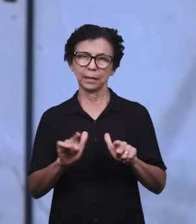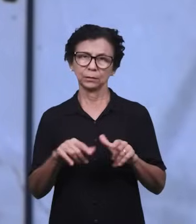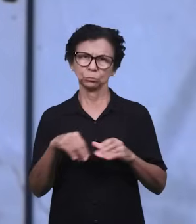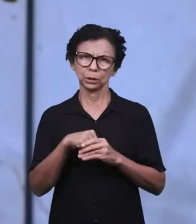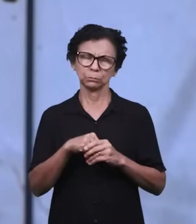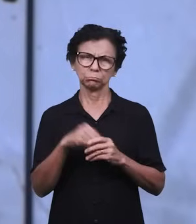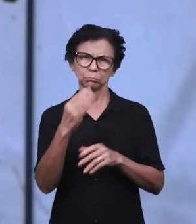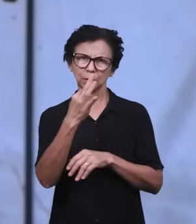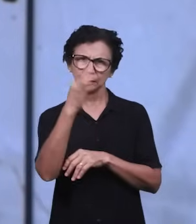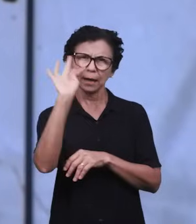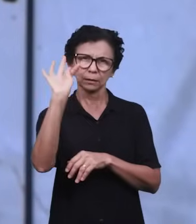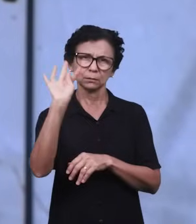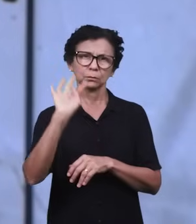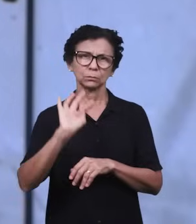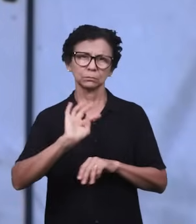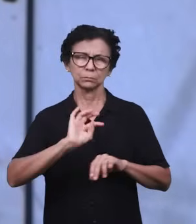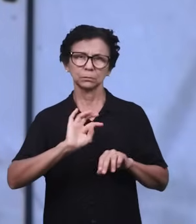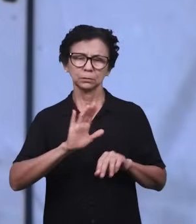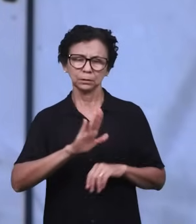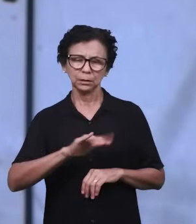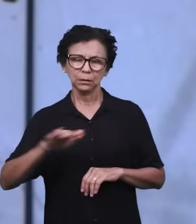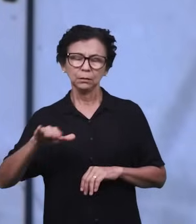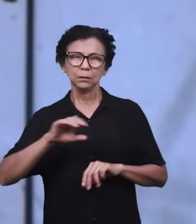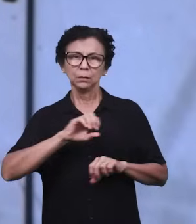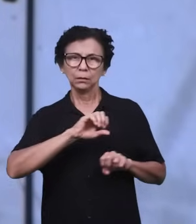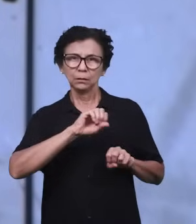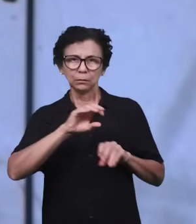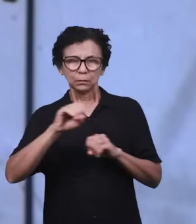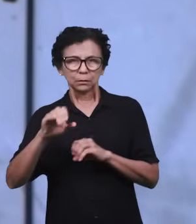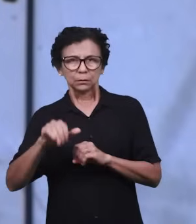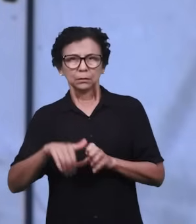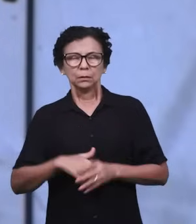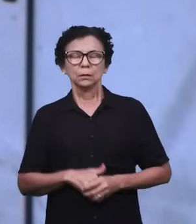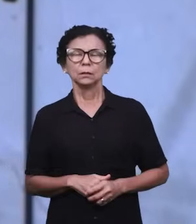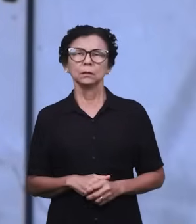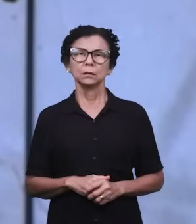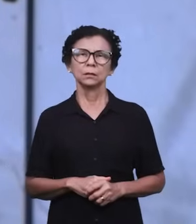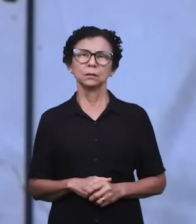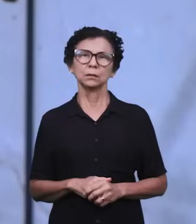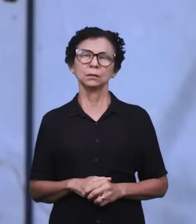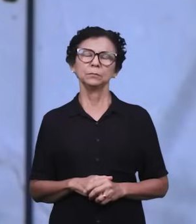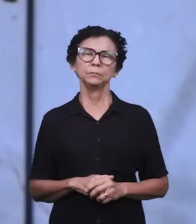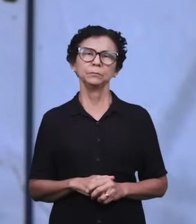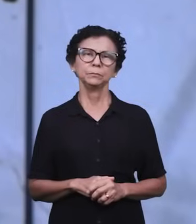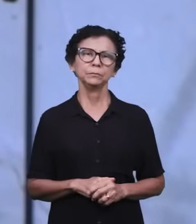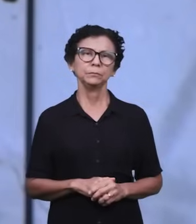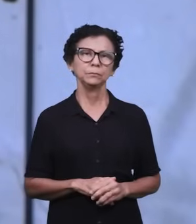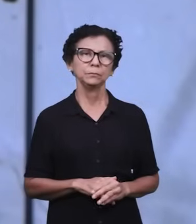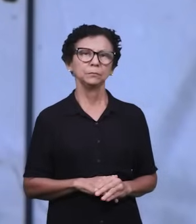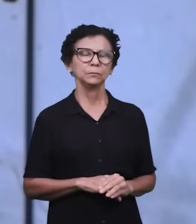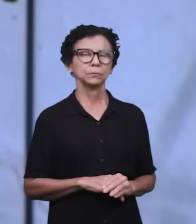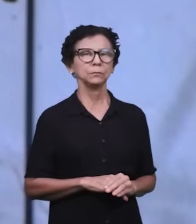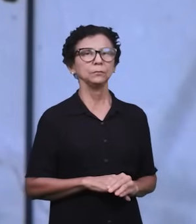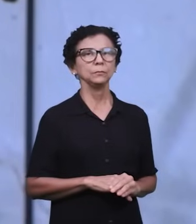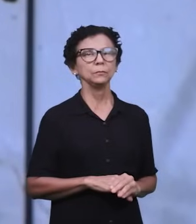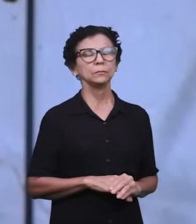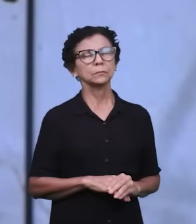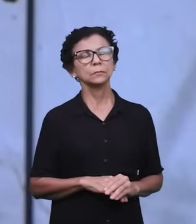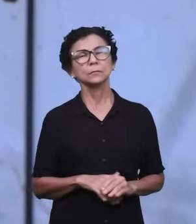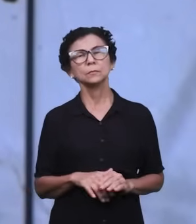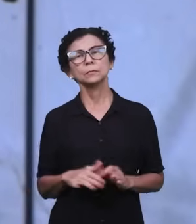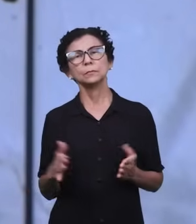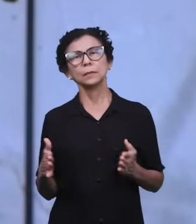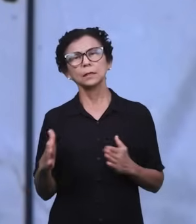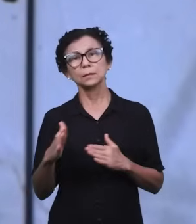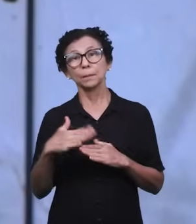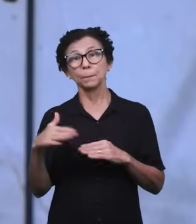trabalho técnico de crianças, de ensino de crianças, que é desenvolvido em escolas,